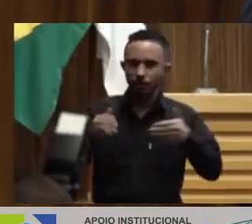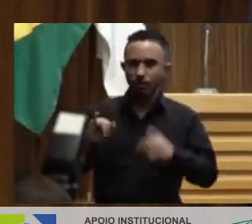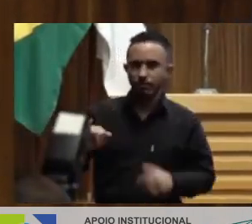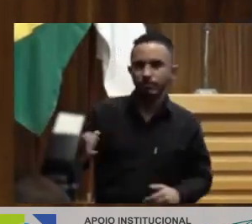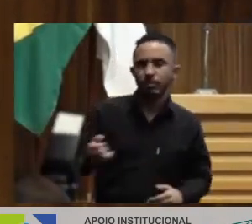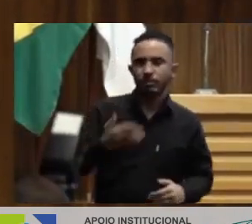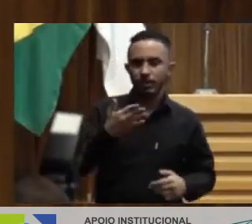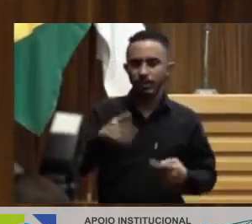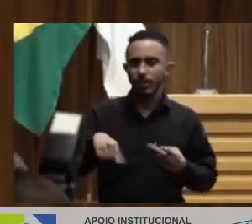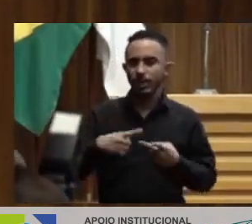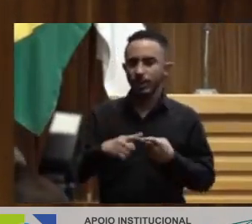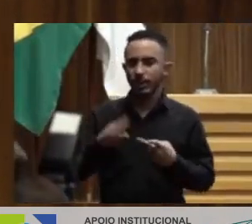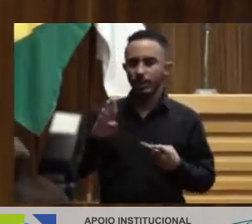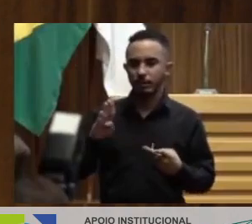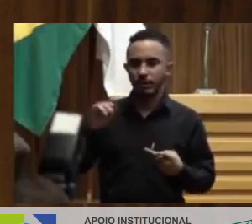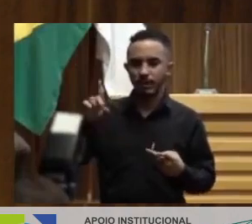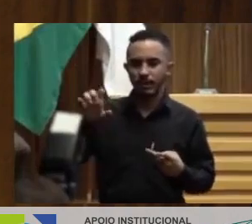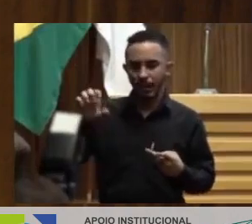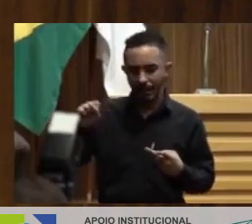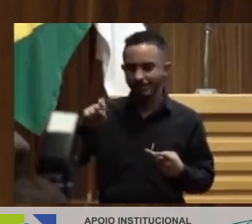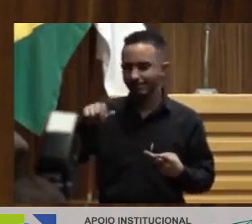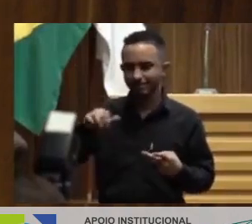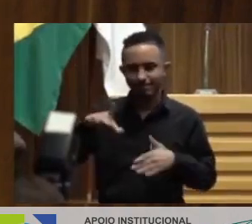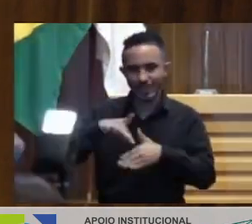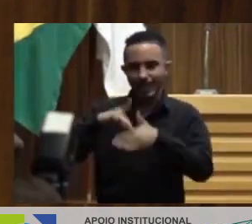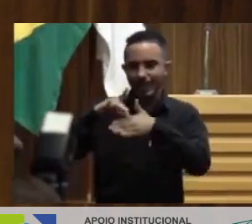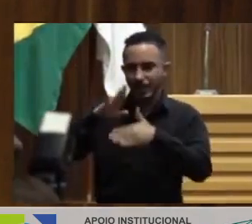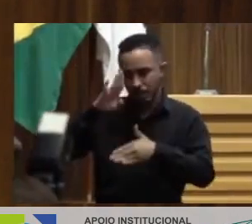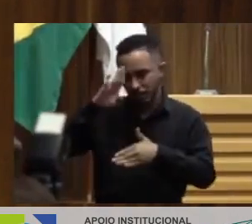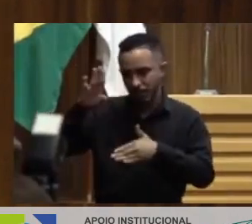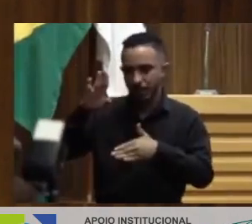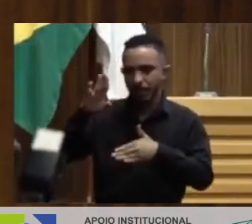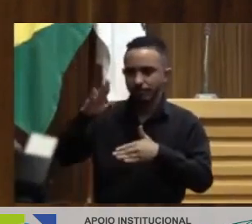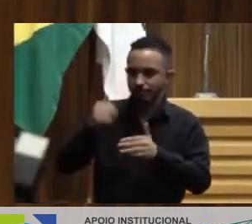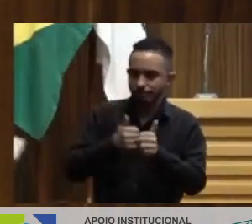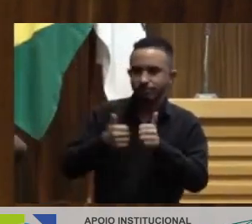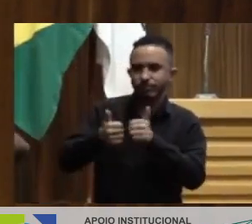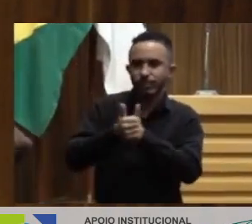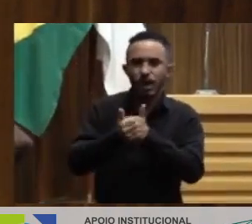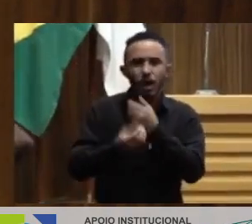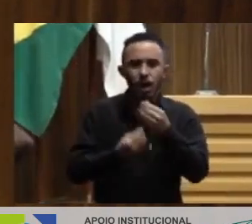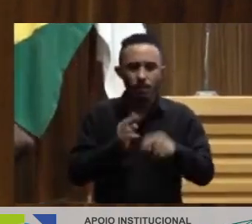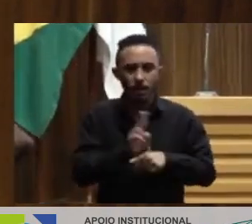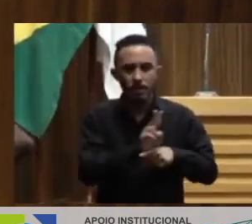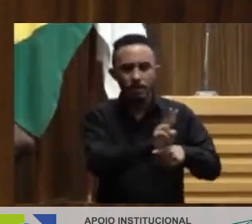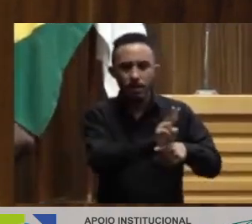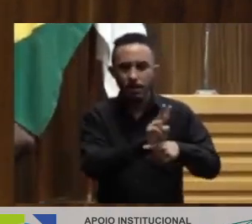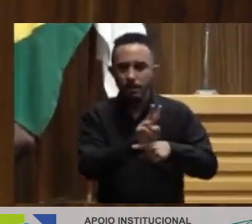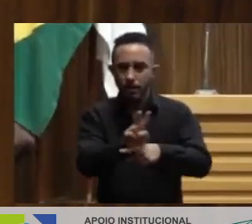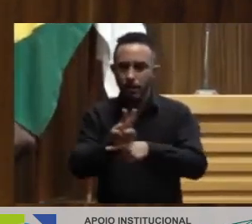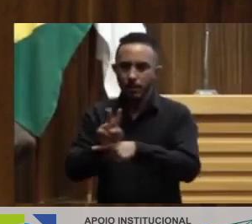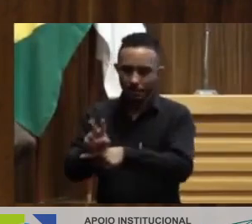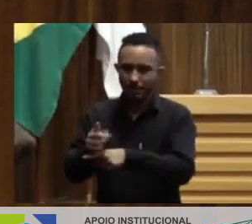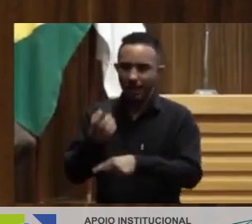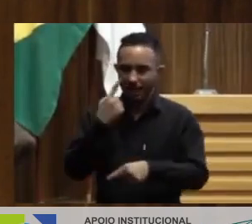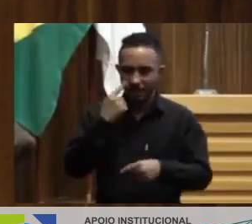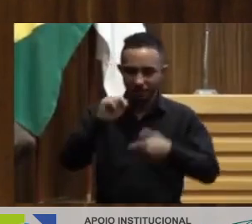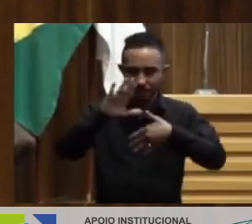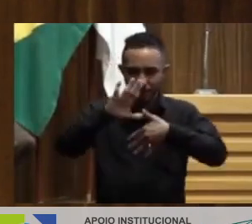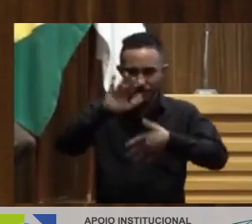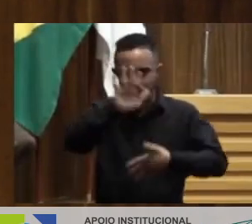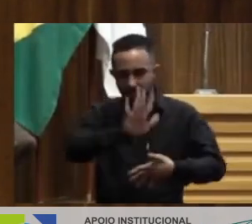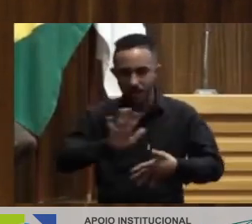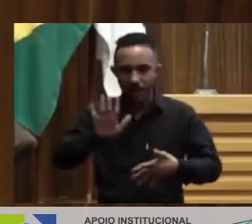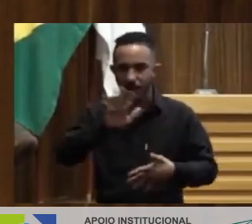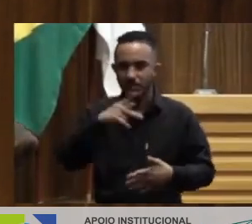o BNDES liderando aí essa questão do crédito, e a gente viu ali no mapa, no